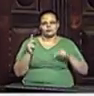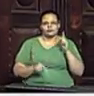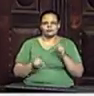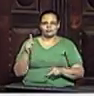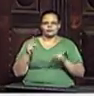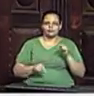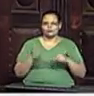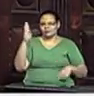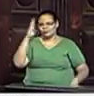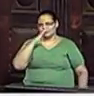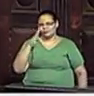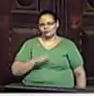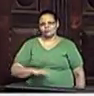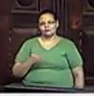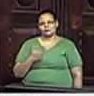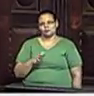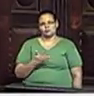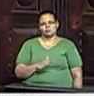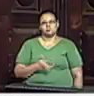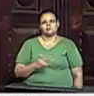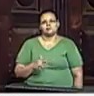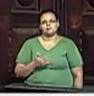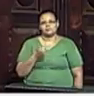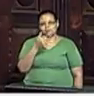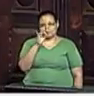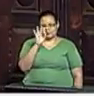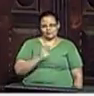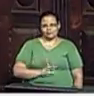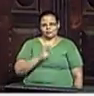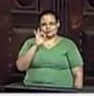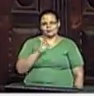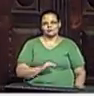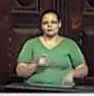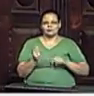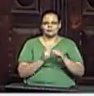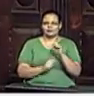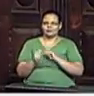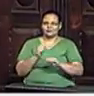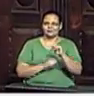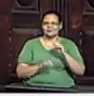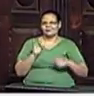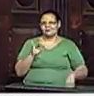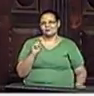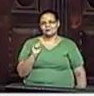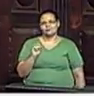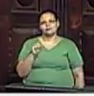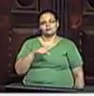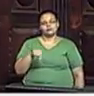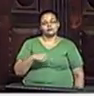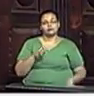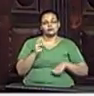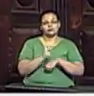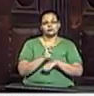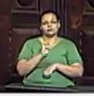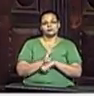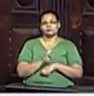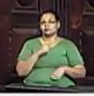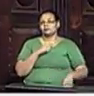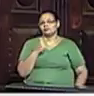brasileira e mais ou menos 10% da sua economia. Só que o nosso Estado tem